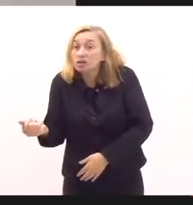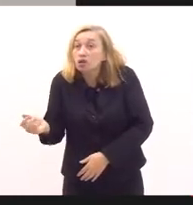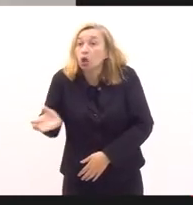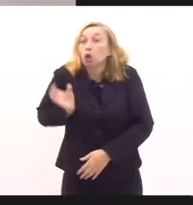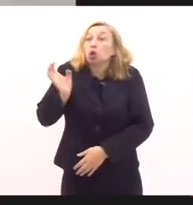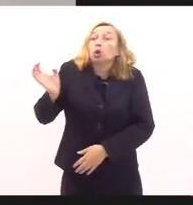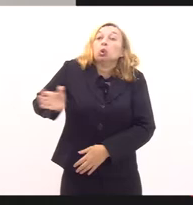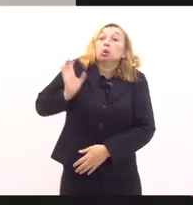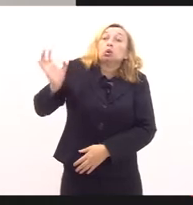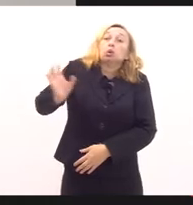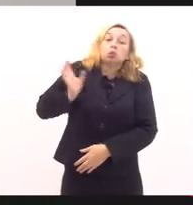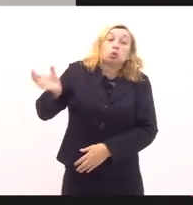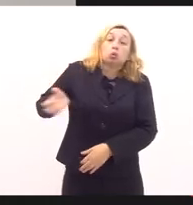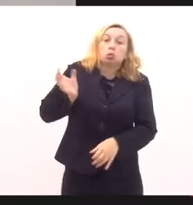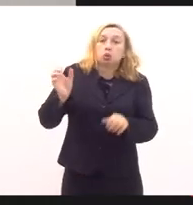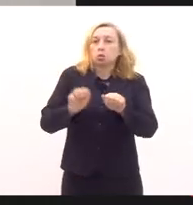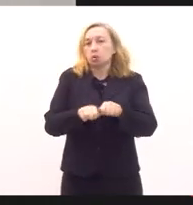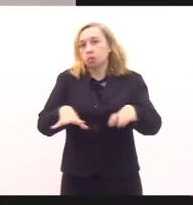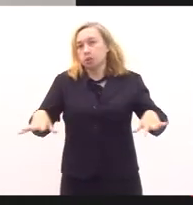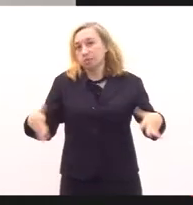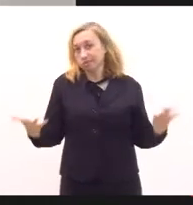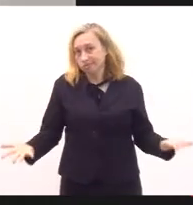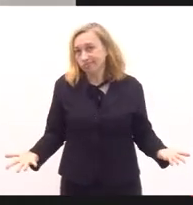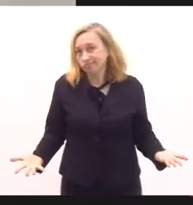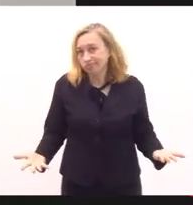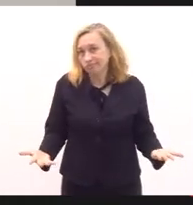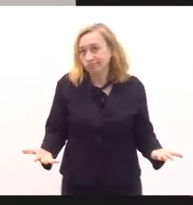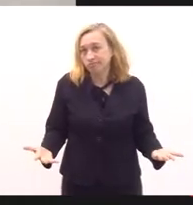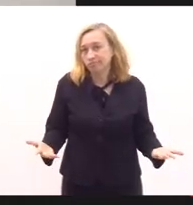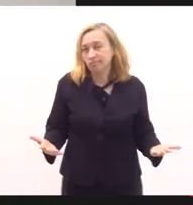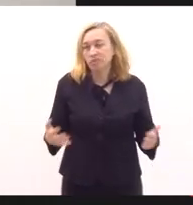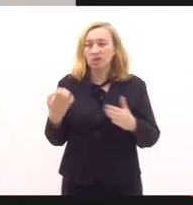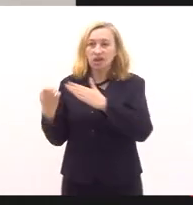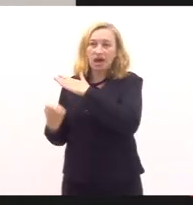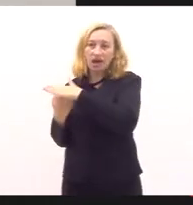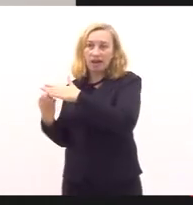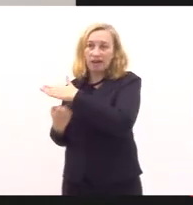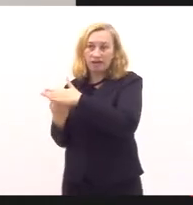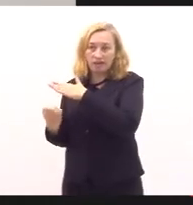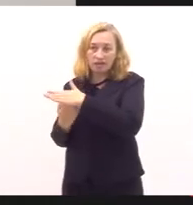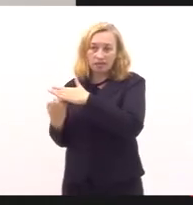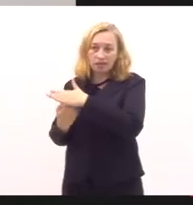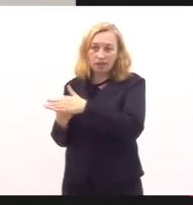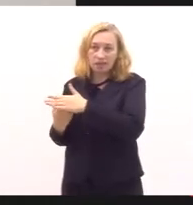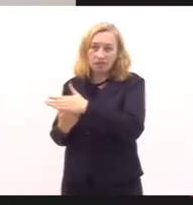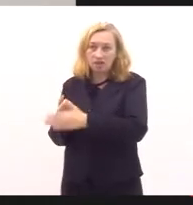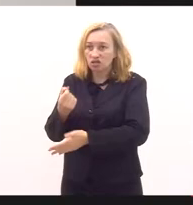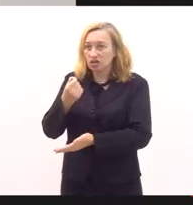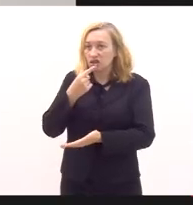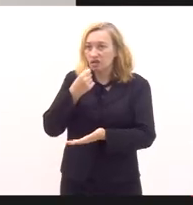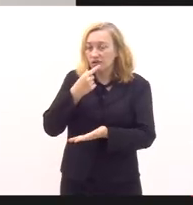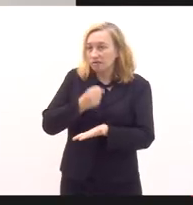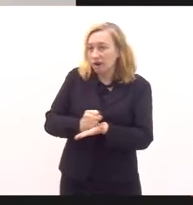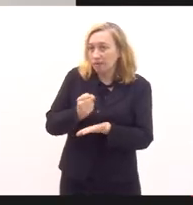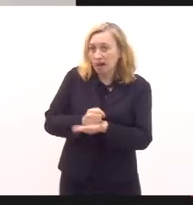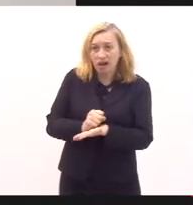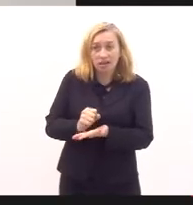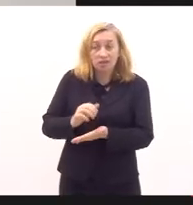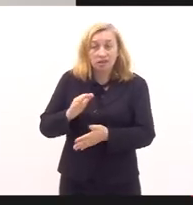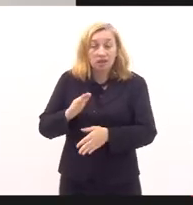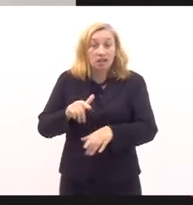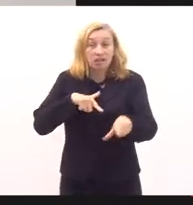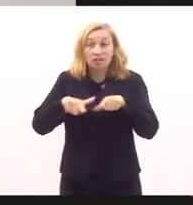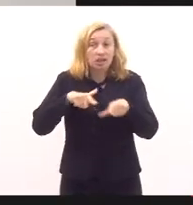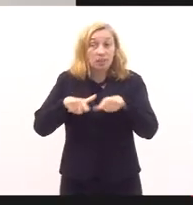milionários com essa pandemia. A rede de farmácia foi uma rede que